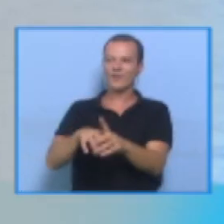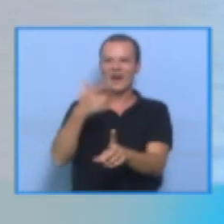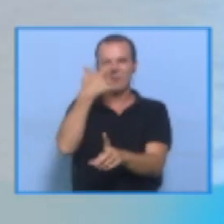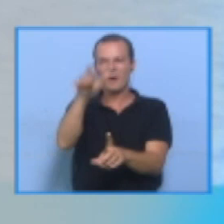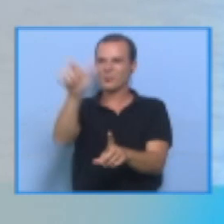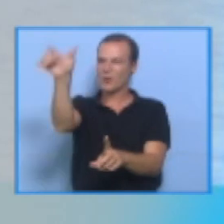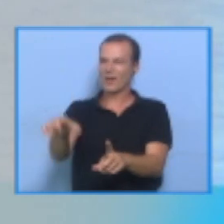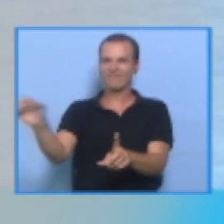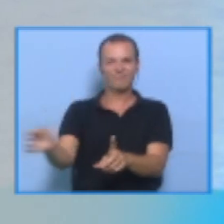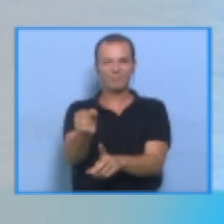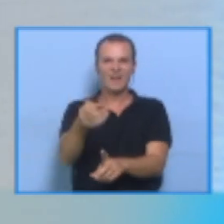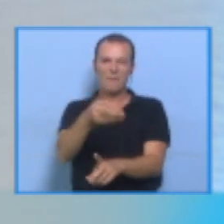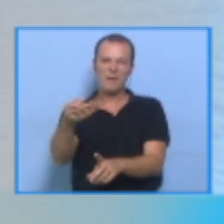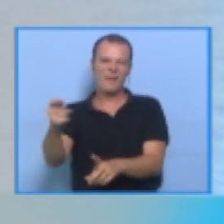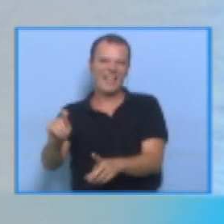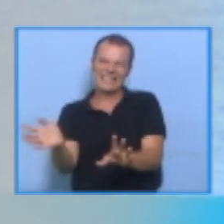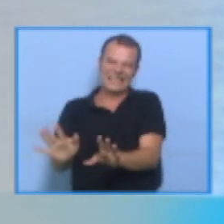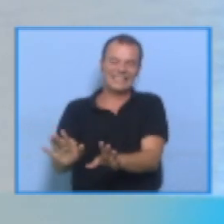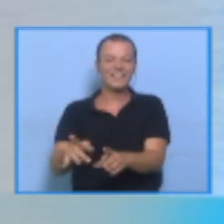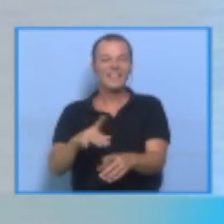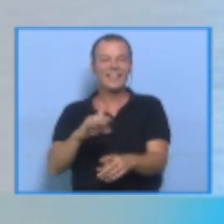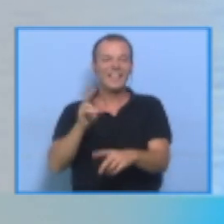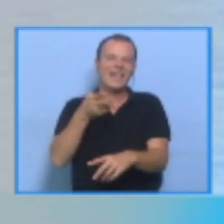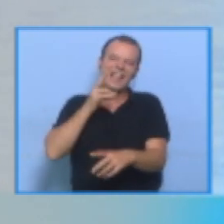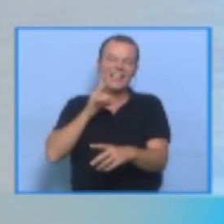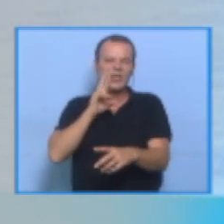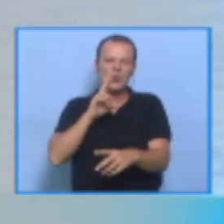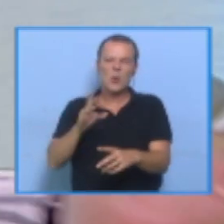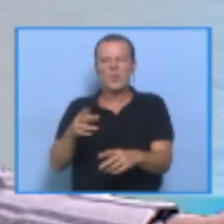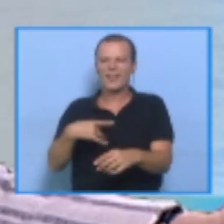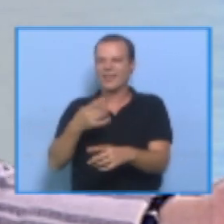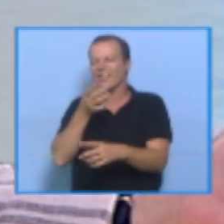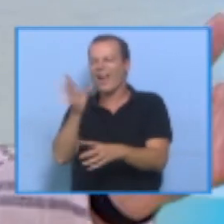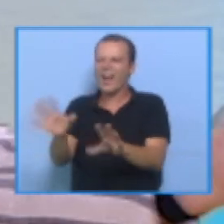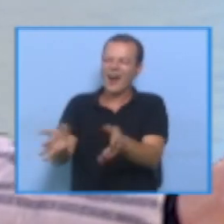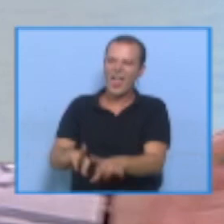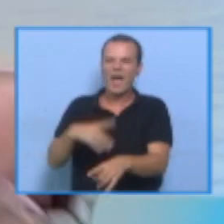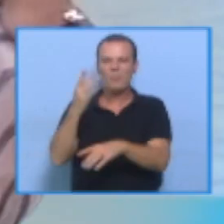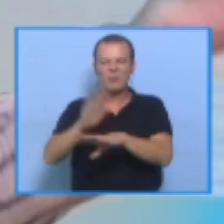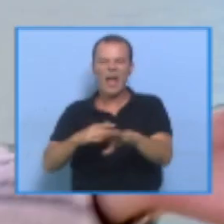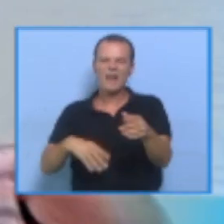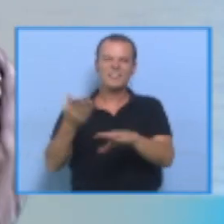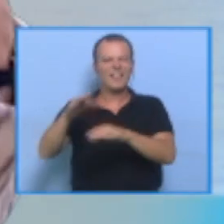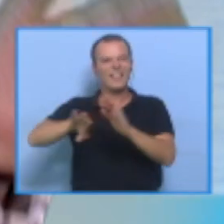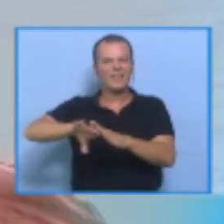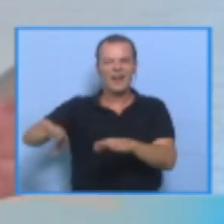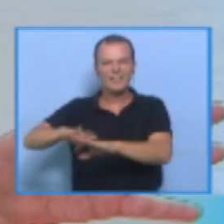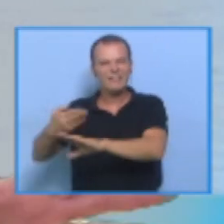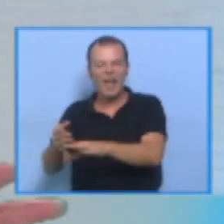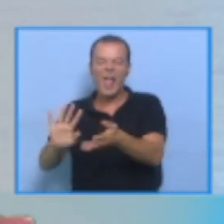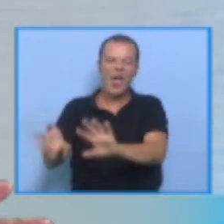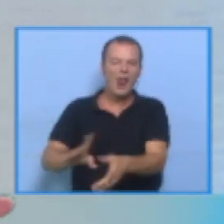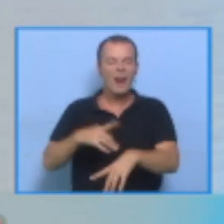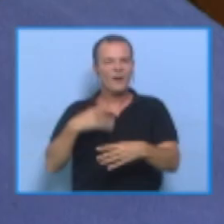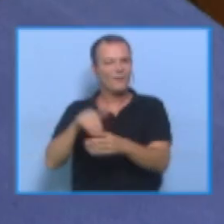do PPE, e arranjaram ali uma desculpa de mal pagador para dizer ela não excluiu a extrema-direita, também aceita, portanto não